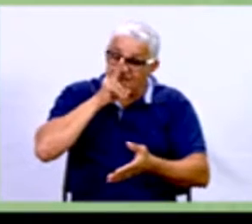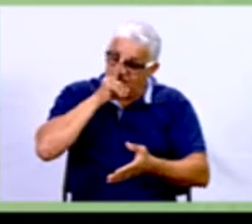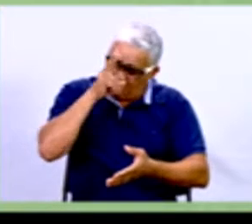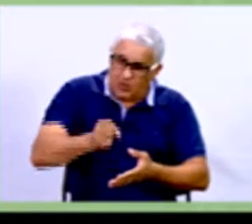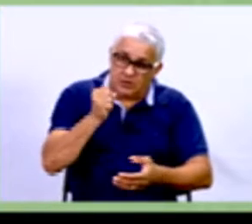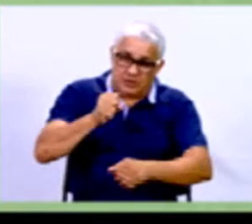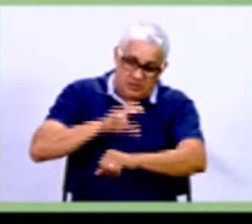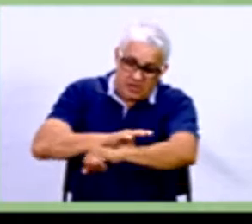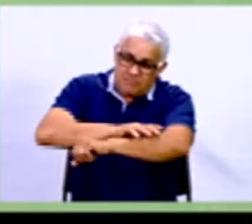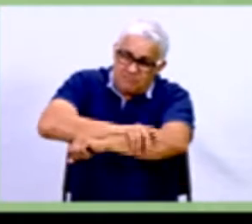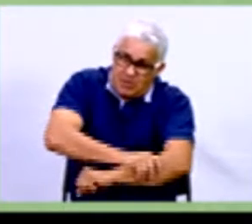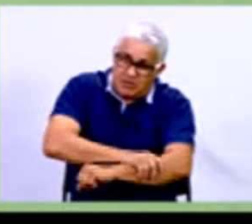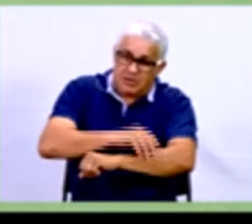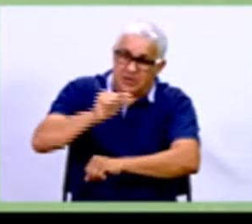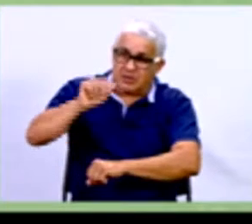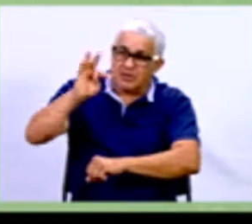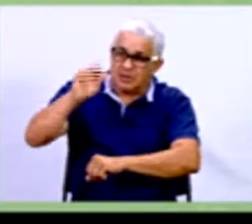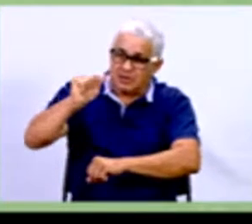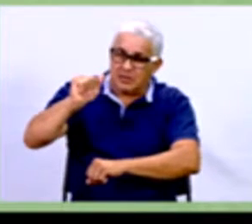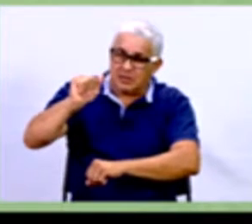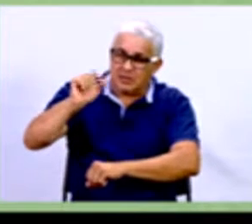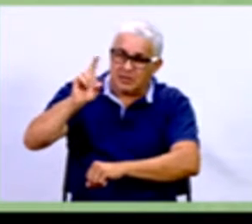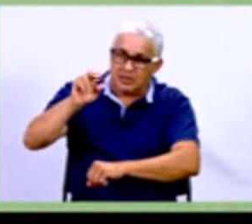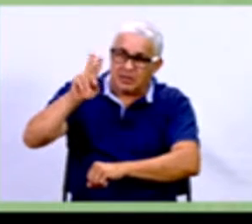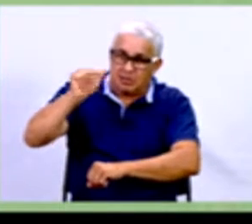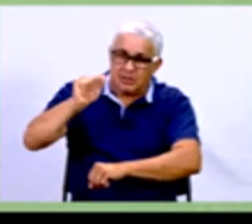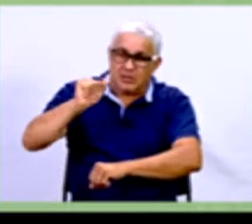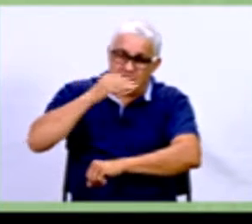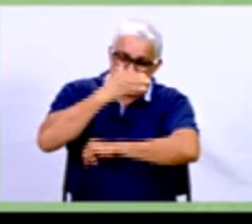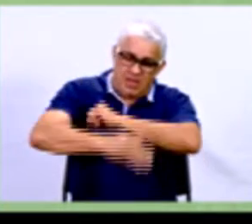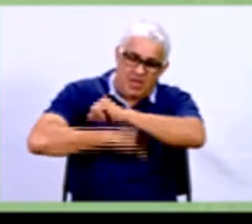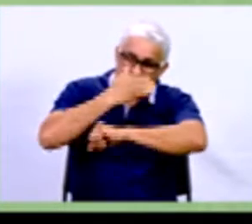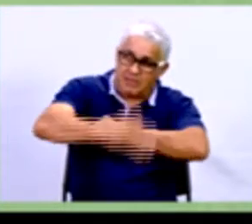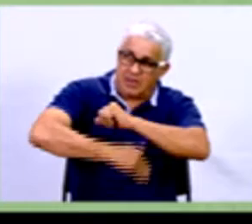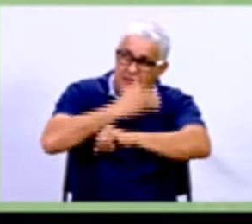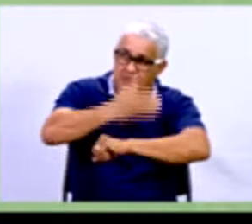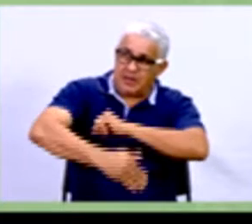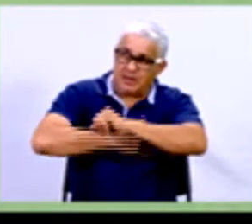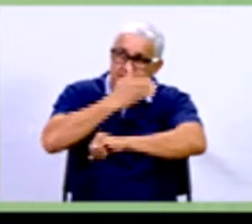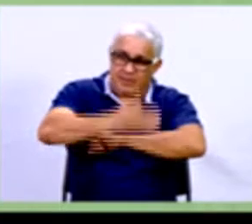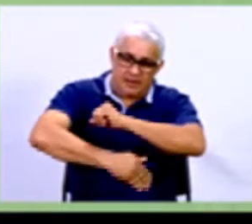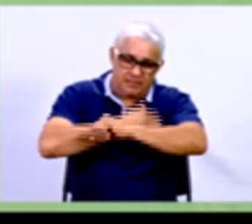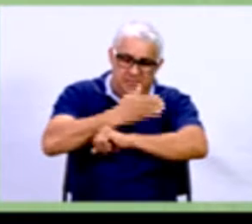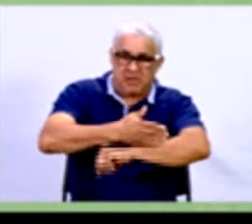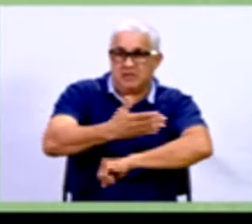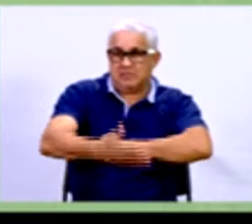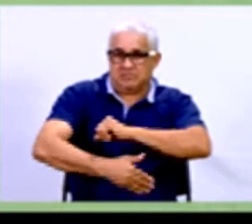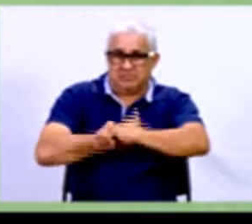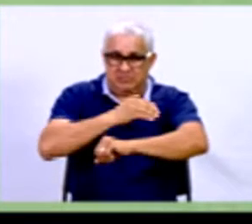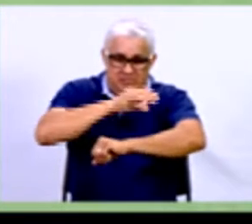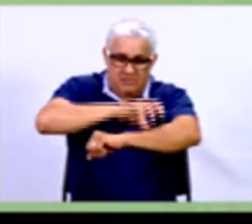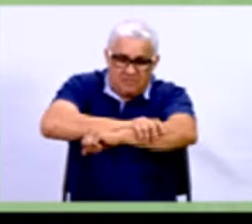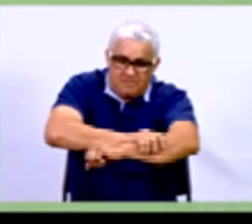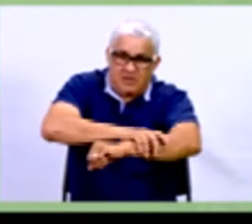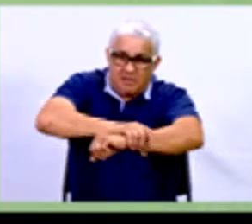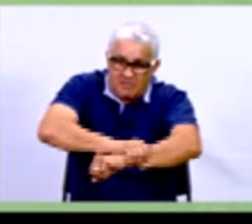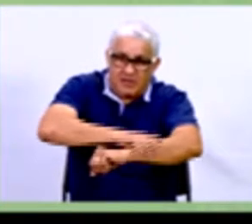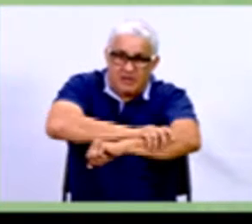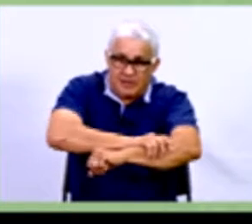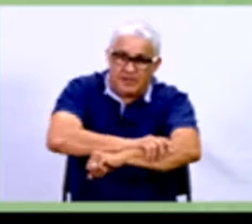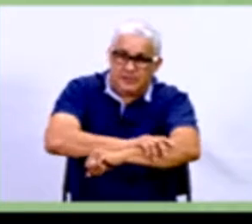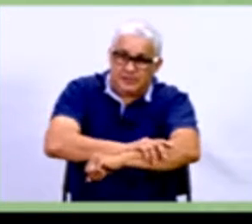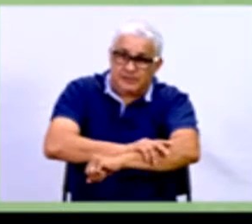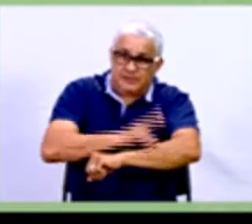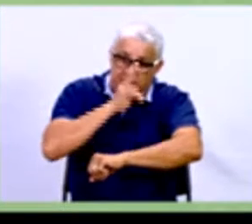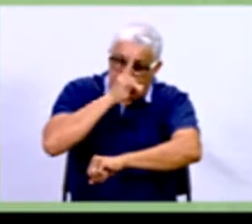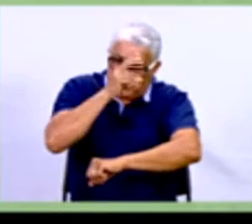sempre ter uma tira de pano, uma gravata, ou recurso que você tiver para amarrar, né, aquela compressa e mantê-la bem